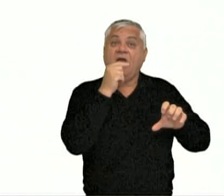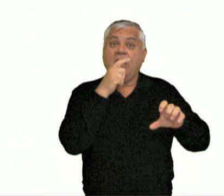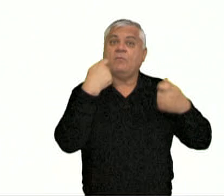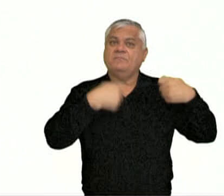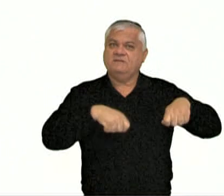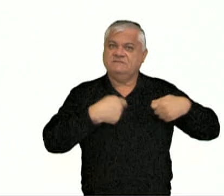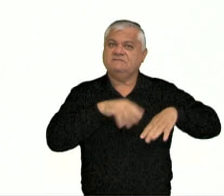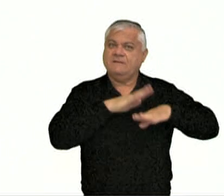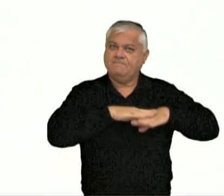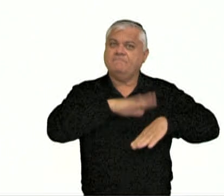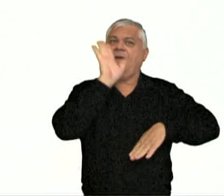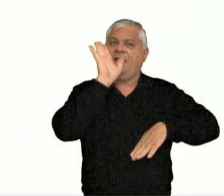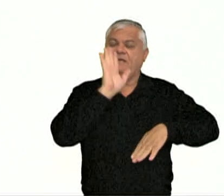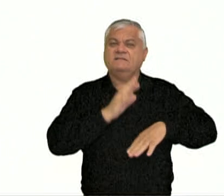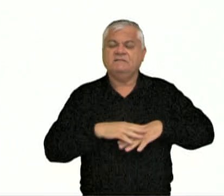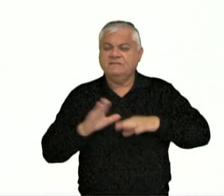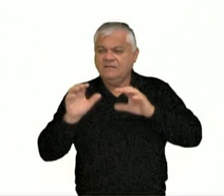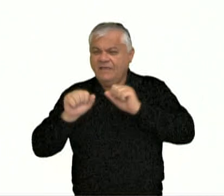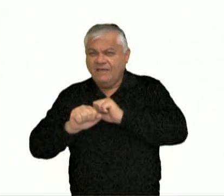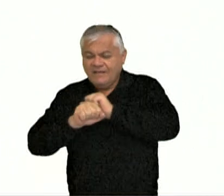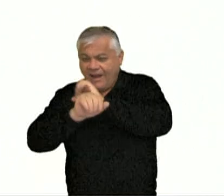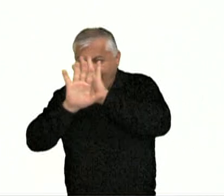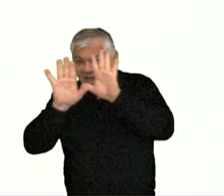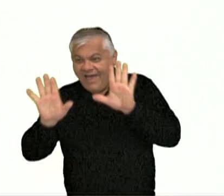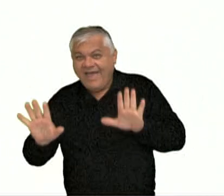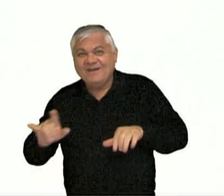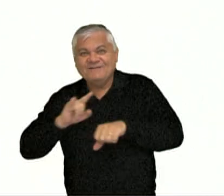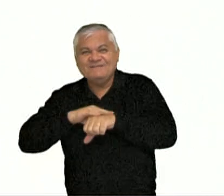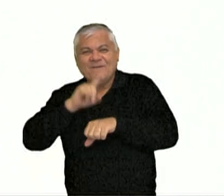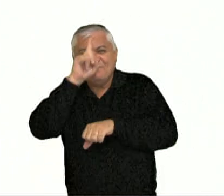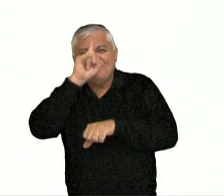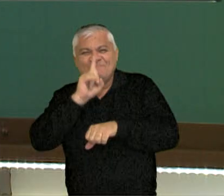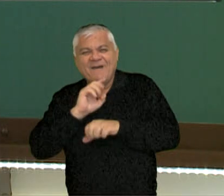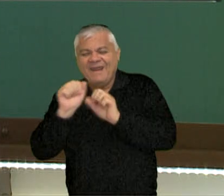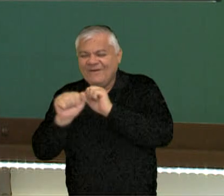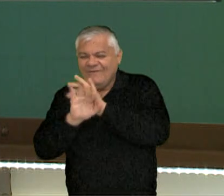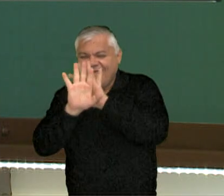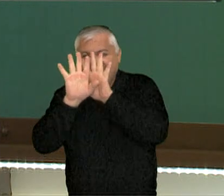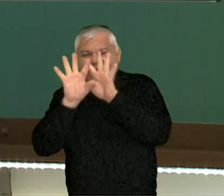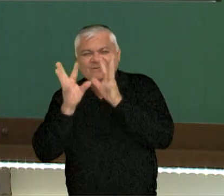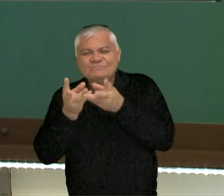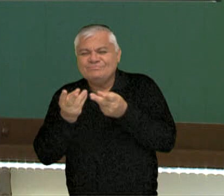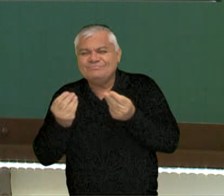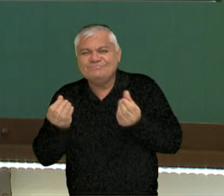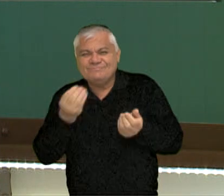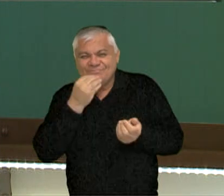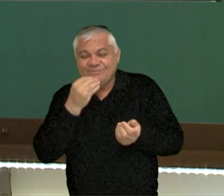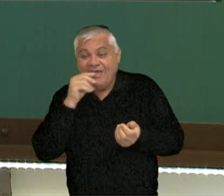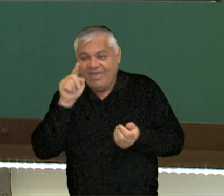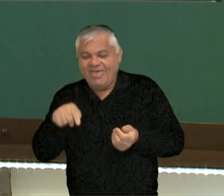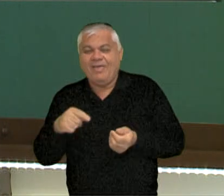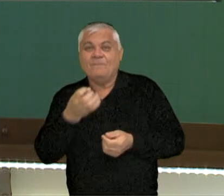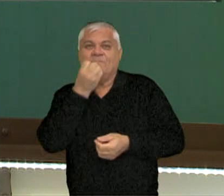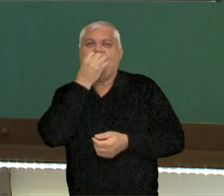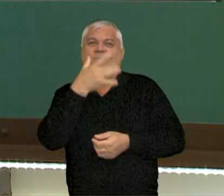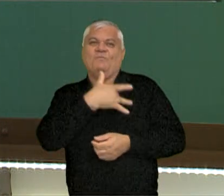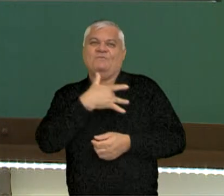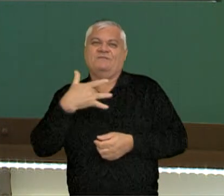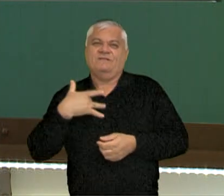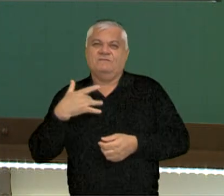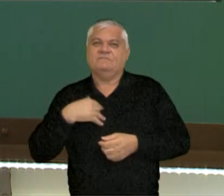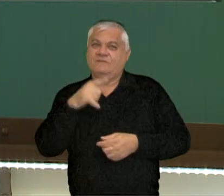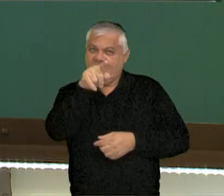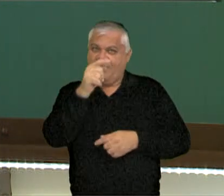e quanto mais transparentinha estiver essa urina, melhor, sinal de que ela está com uma boa hidratação, tá? Então,